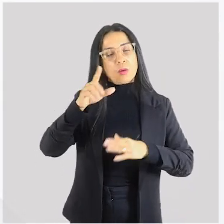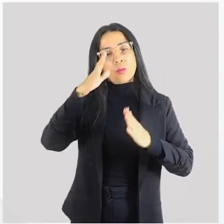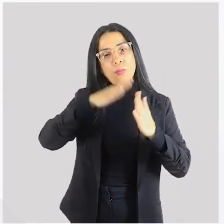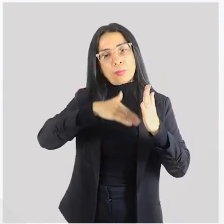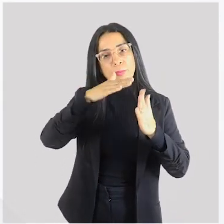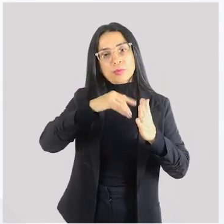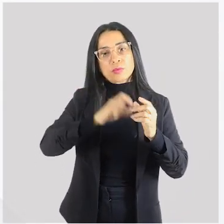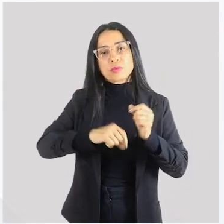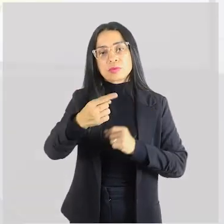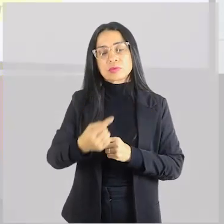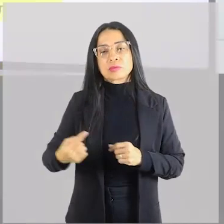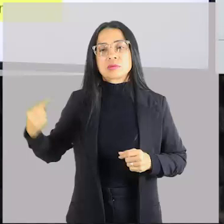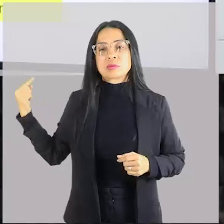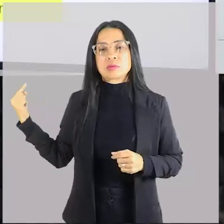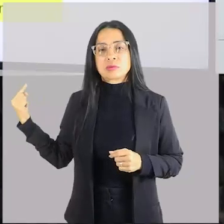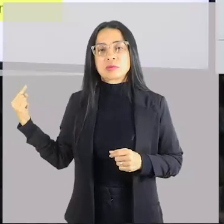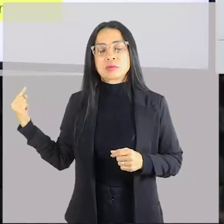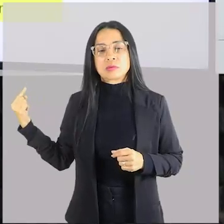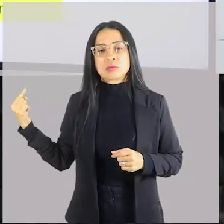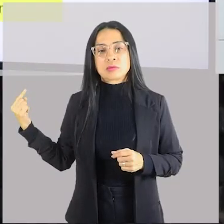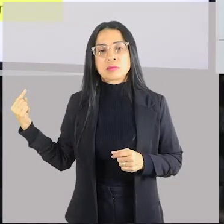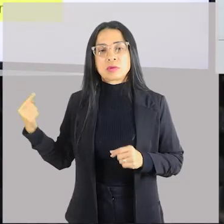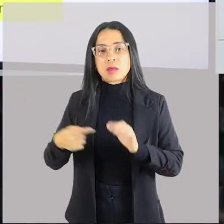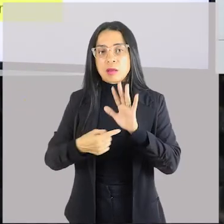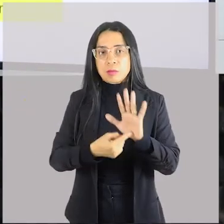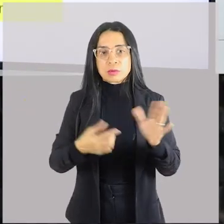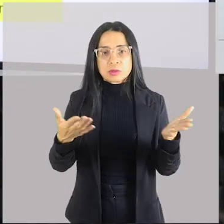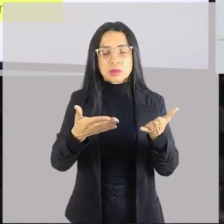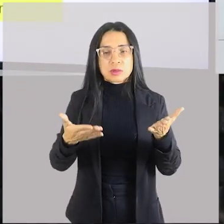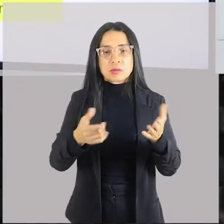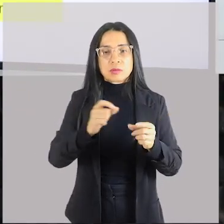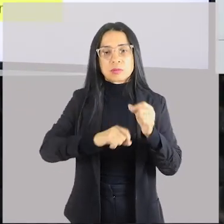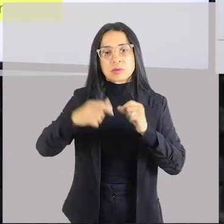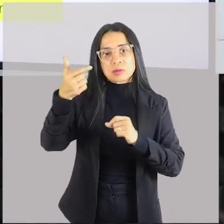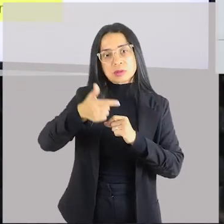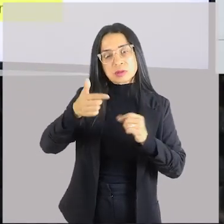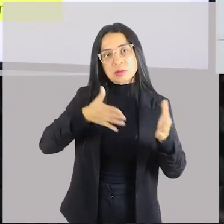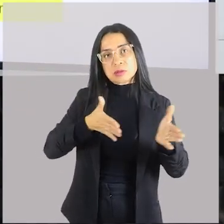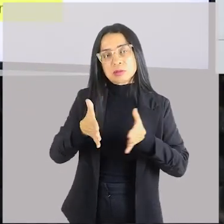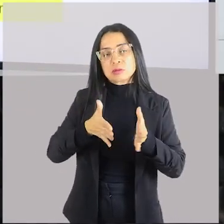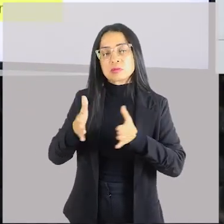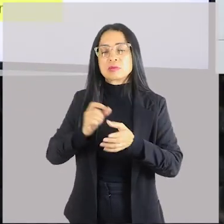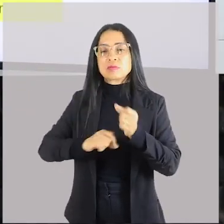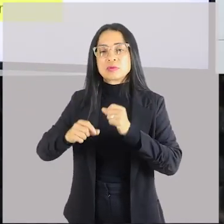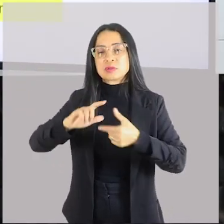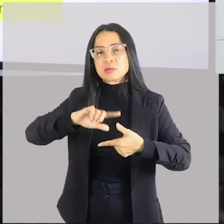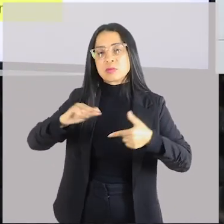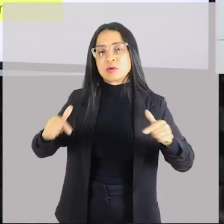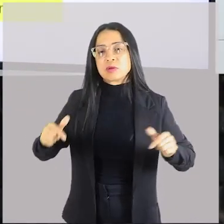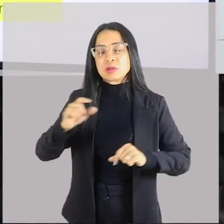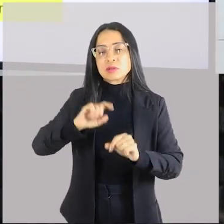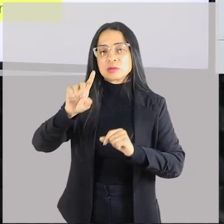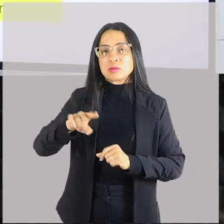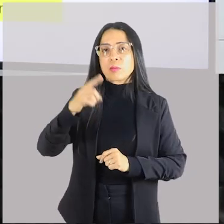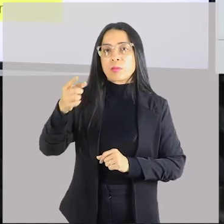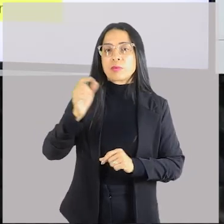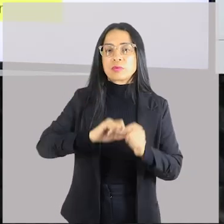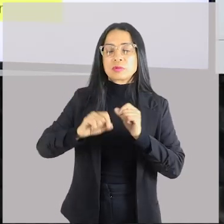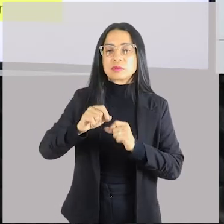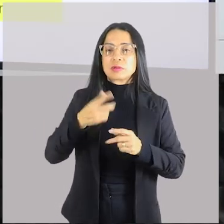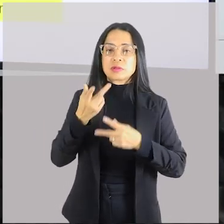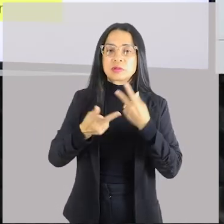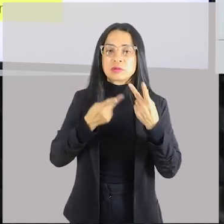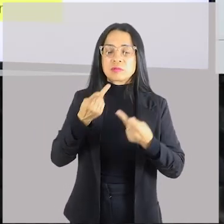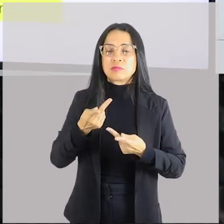portinaro n que é o último que eu vou parar aqui para mostrar por quê Porque ele já é da segunda fase do modernismo ou pós-modernismo e ele já fala do